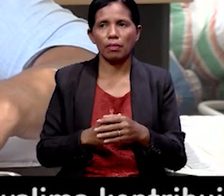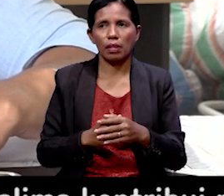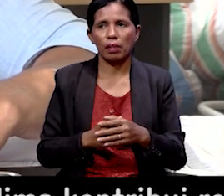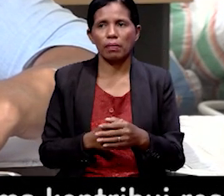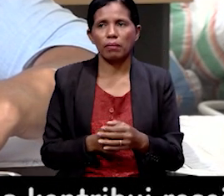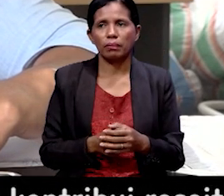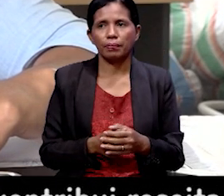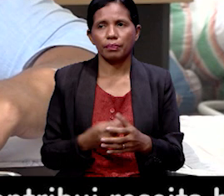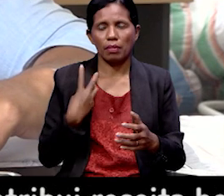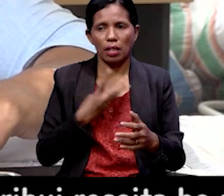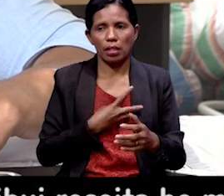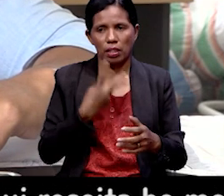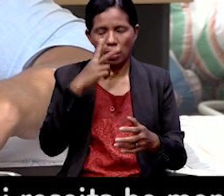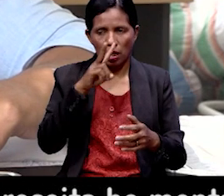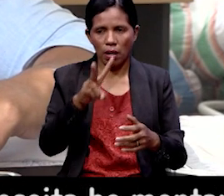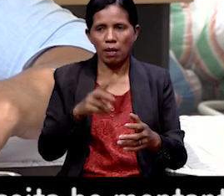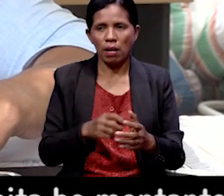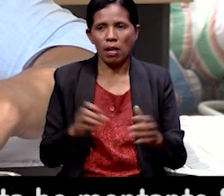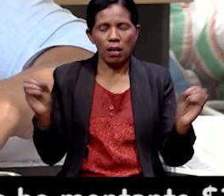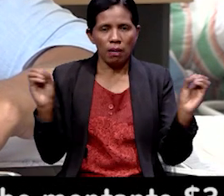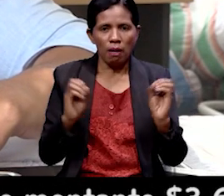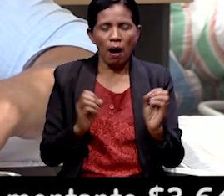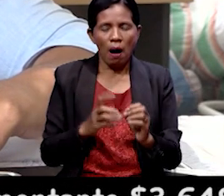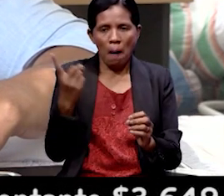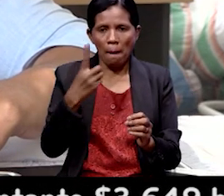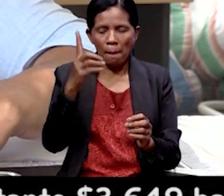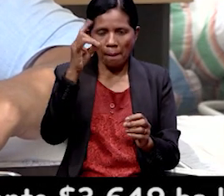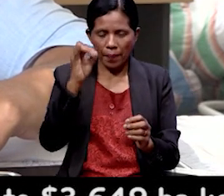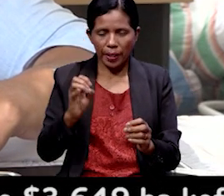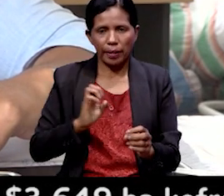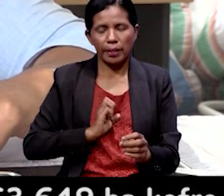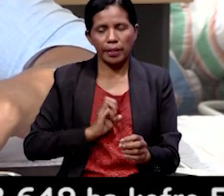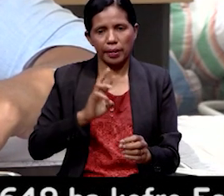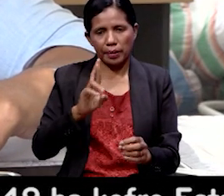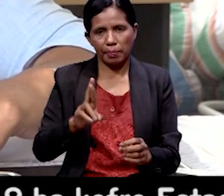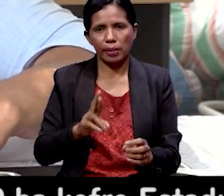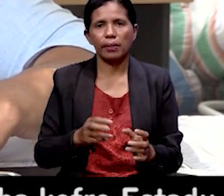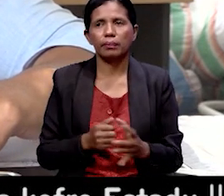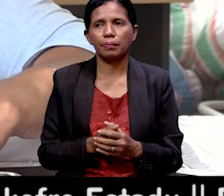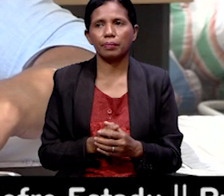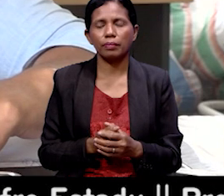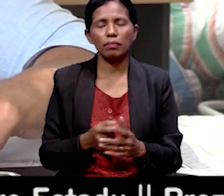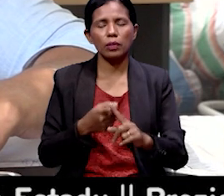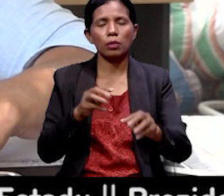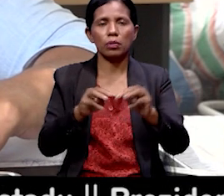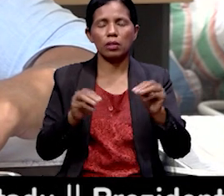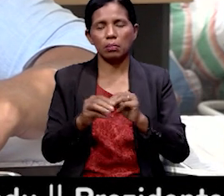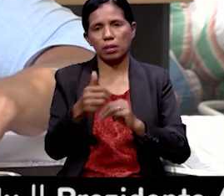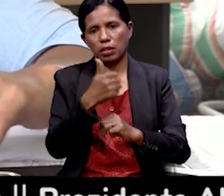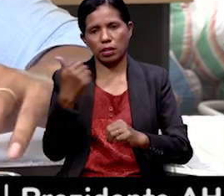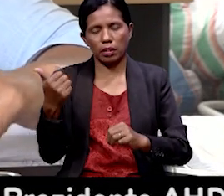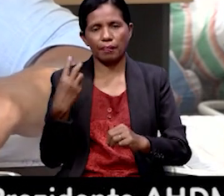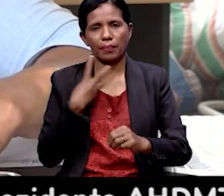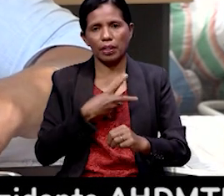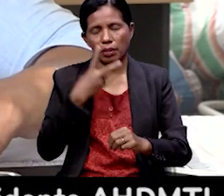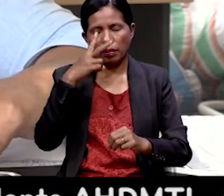epidemiologia itare katak ya Laos di Tihe Dili, Hermera, i nomos ya di munisipu Siraseluk, taremos